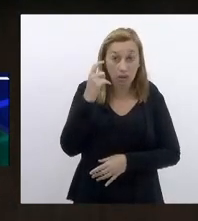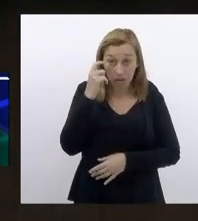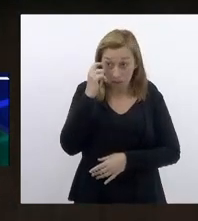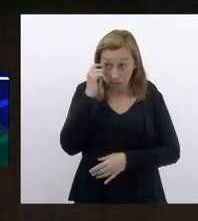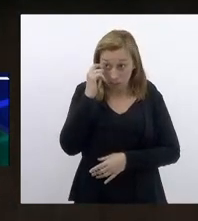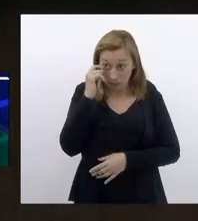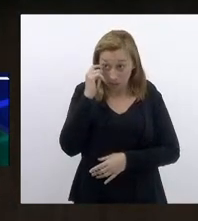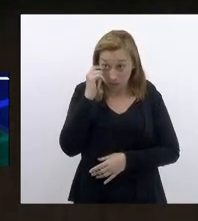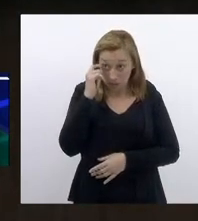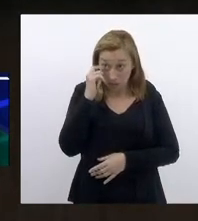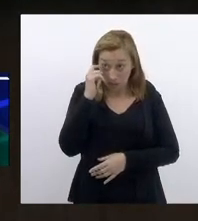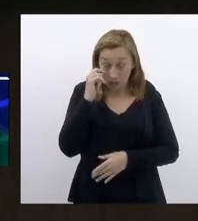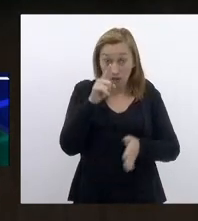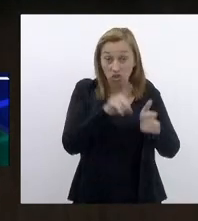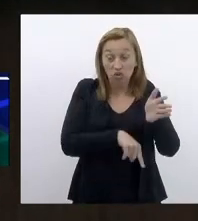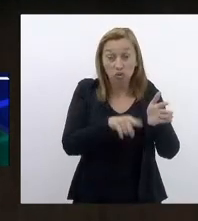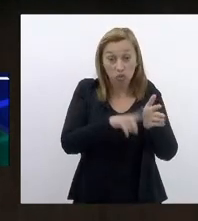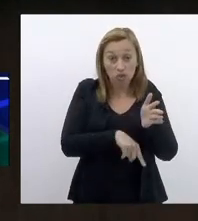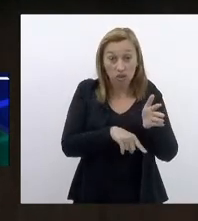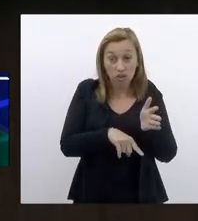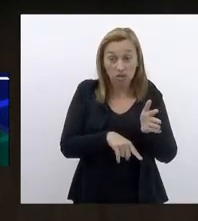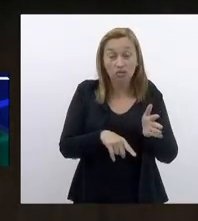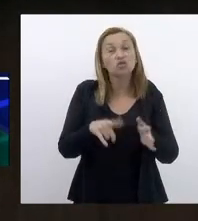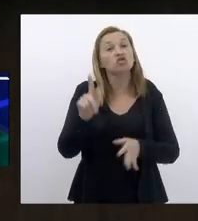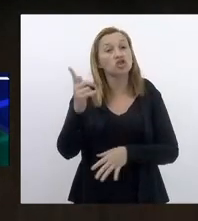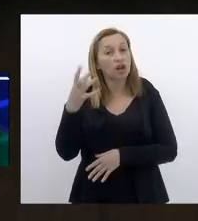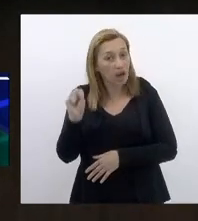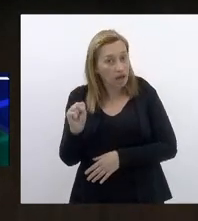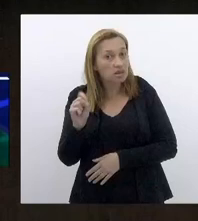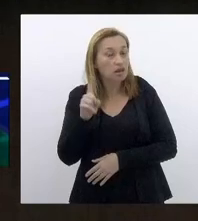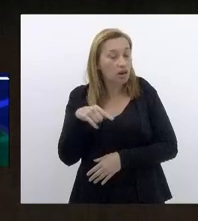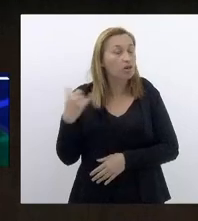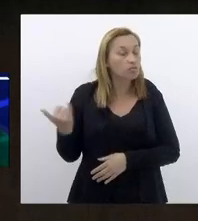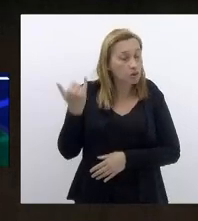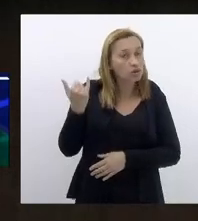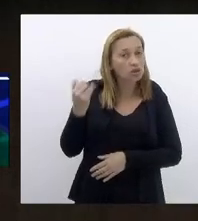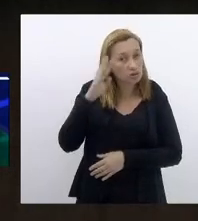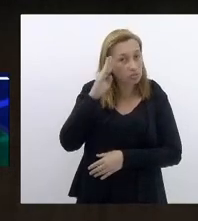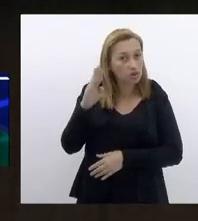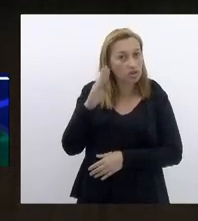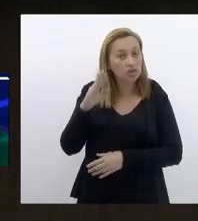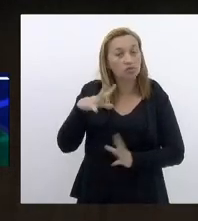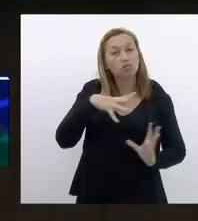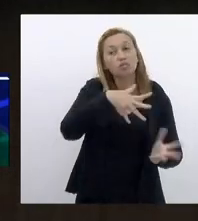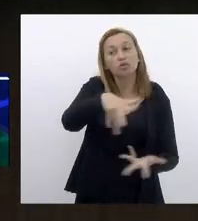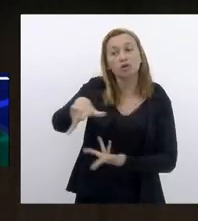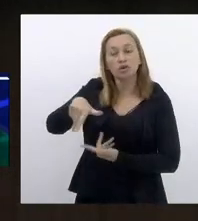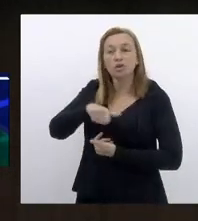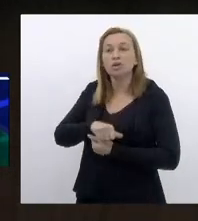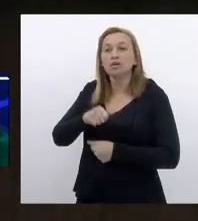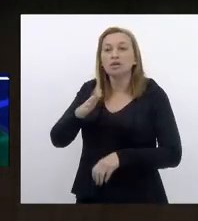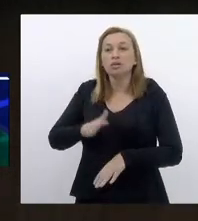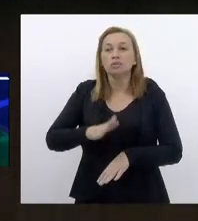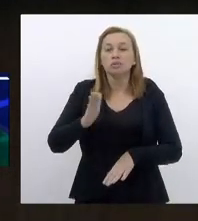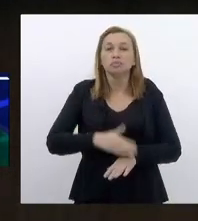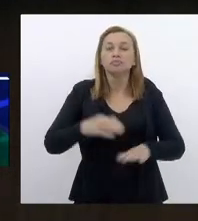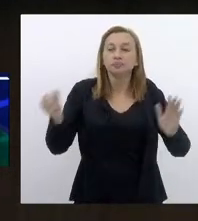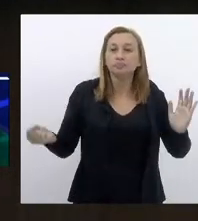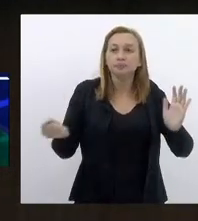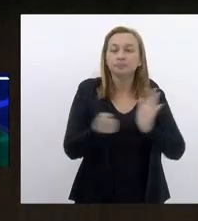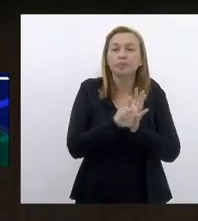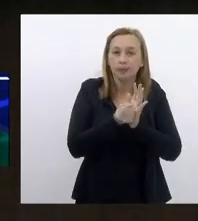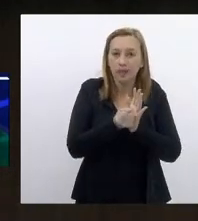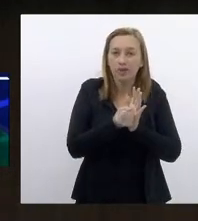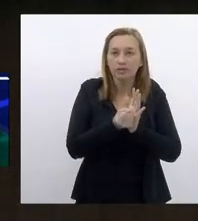questão da redução da emissão de gases. Esse é um dos temas centrais hoje no planeta, que mais marcam o impacto da